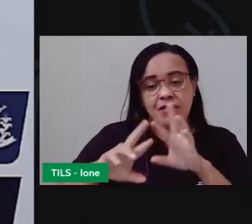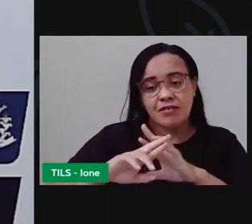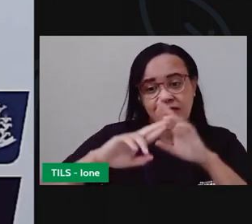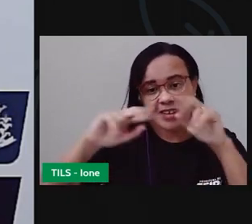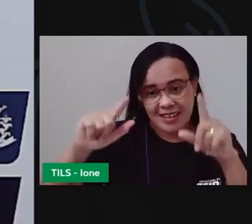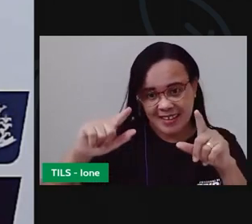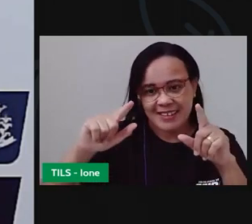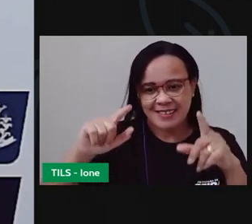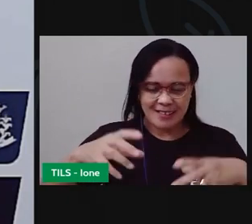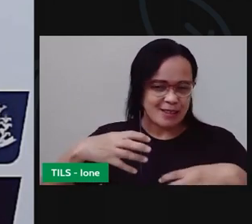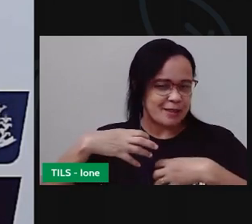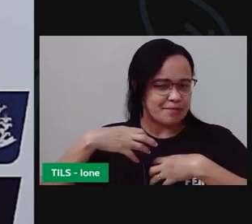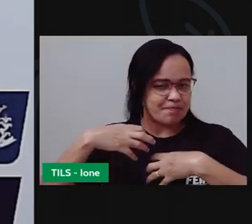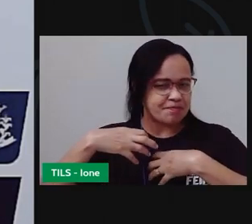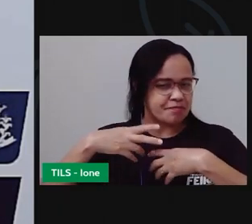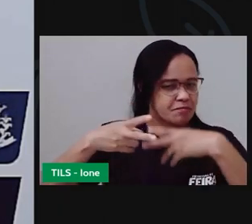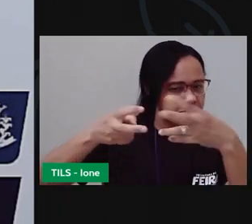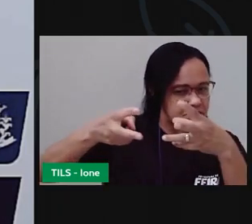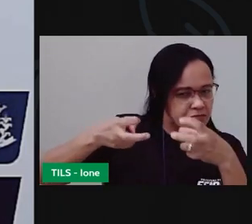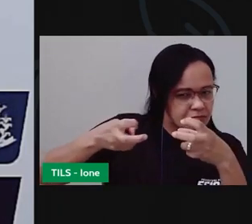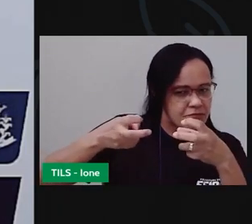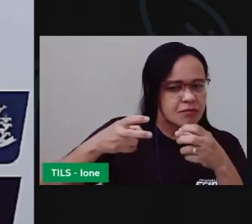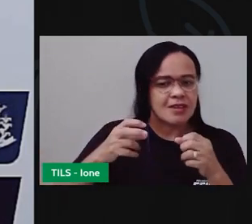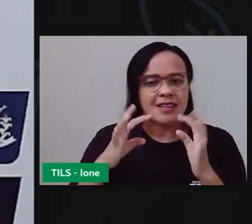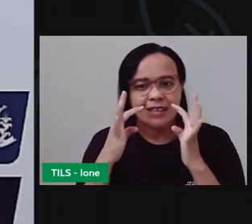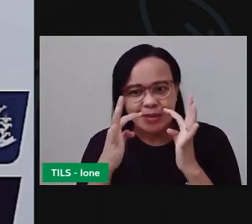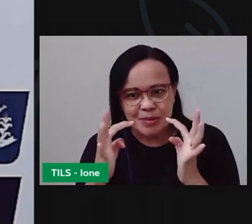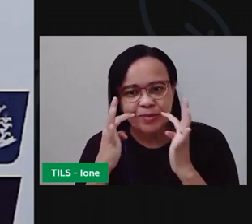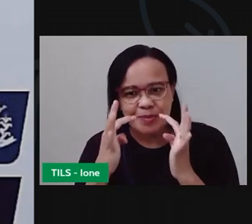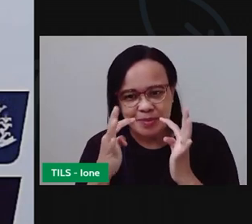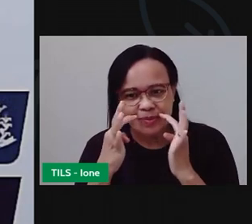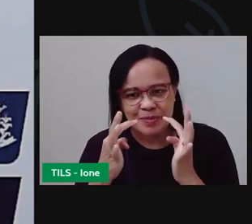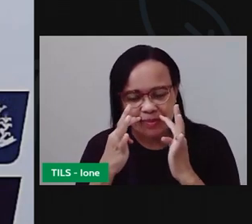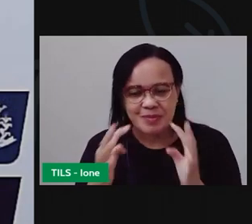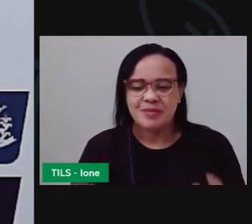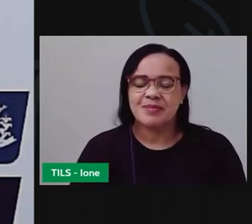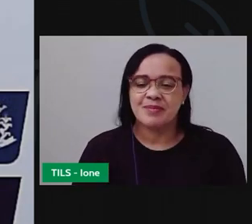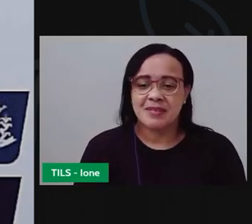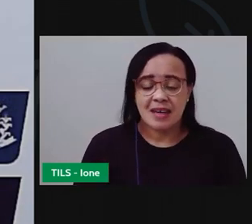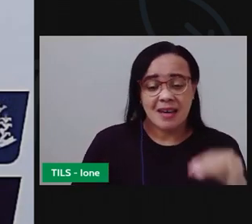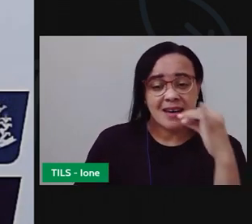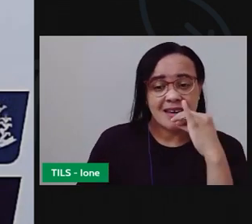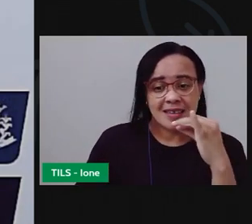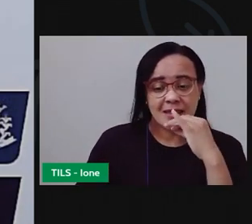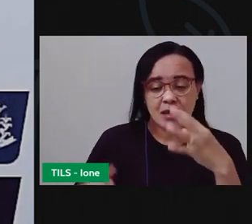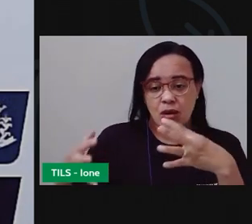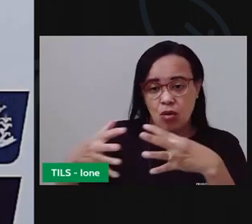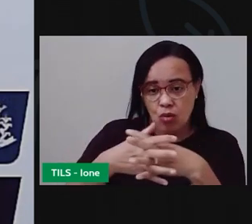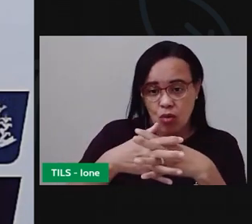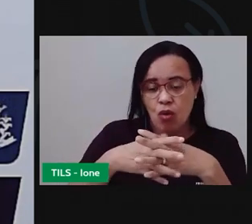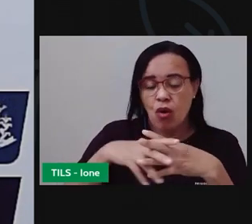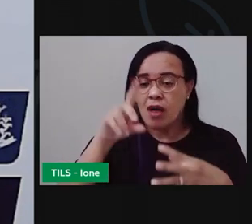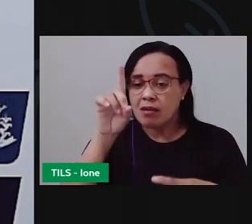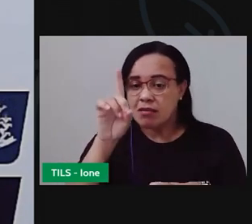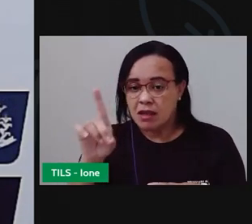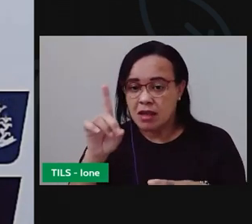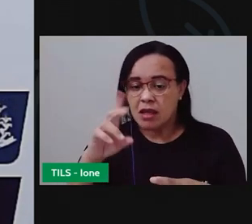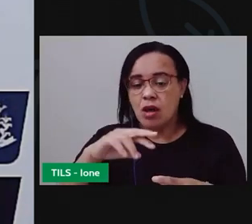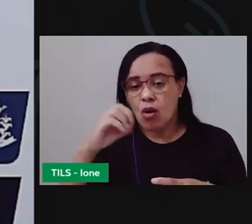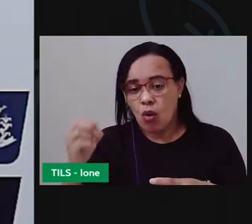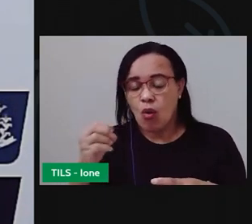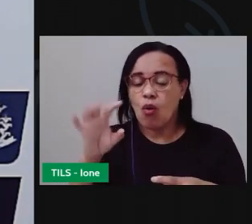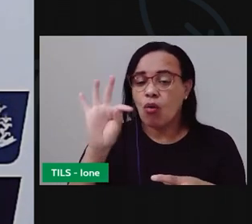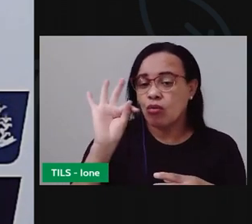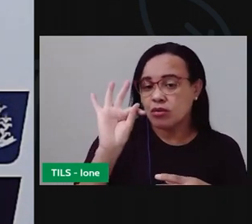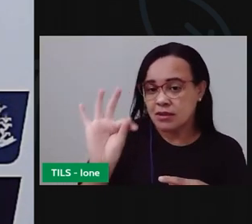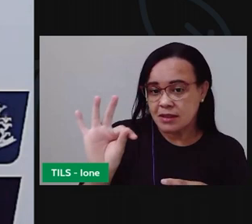mais aguda quando a gente fala assim ó por exemplo quando eu coloco com a consoante T junto com a consoante